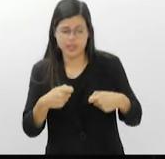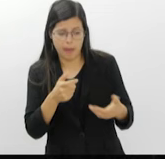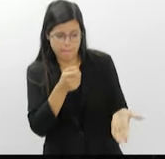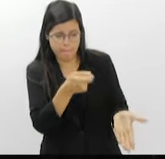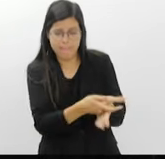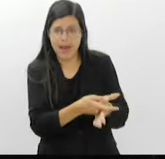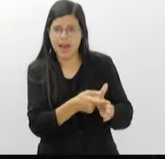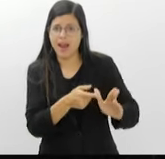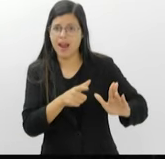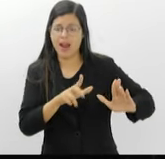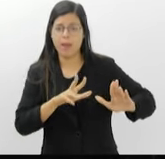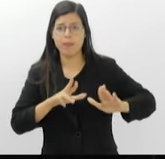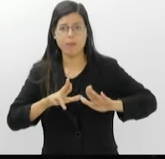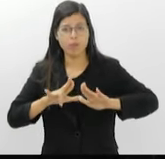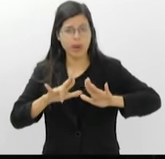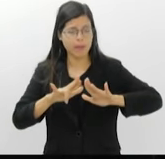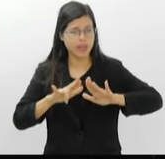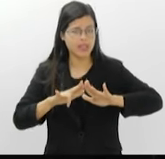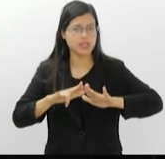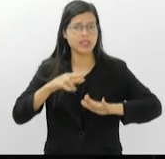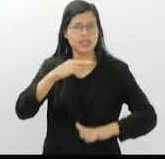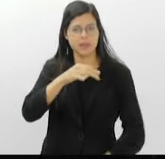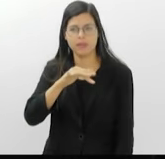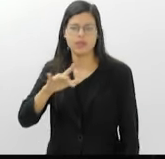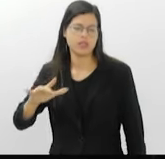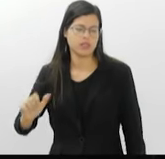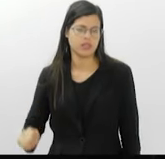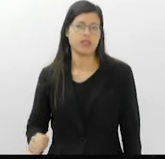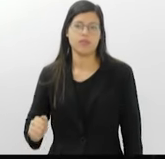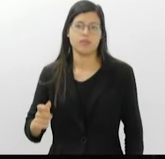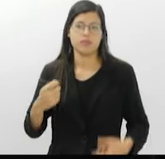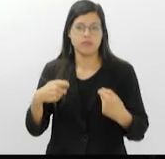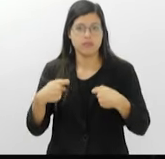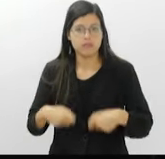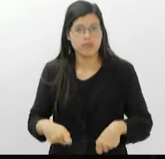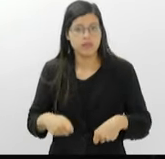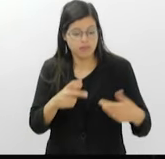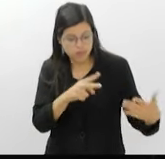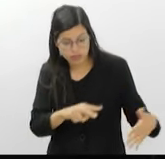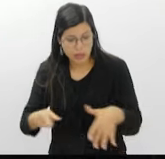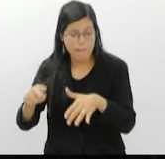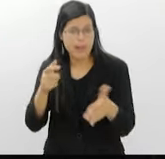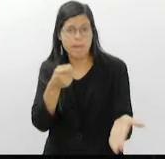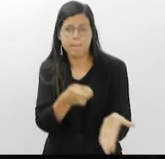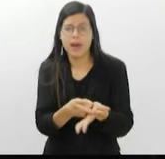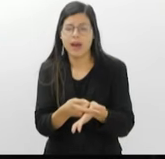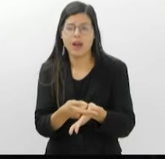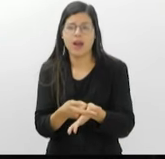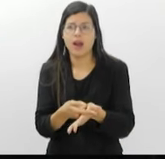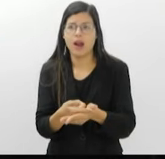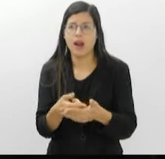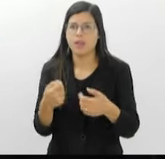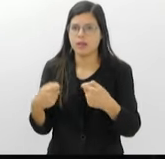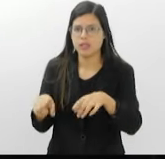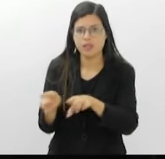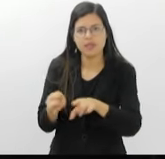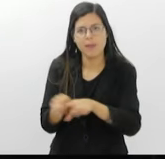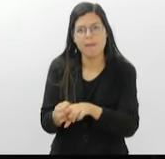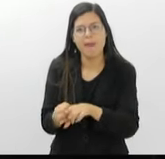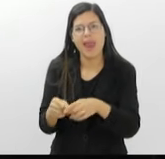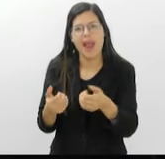R$250 por semana para poder trabalhar. É obrigado a apoiar o candidato da